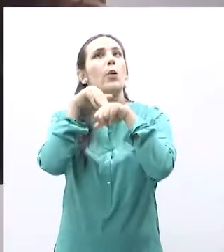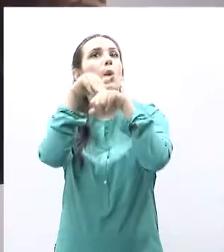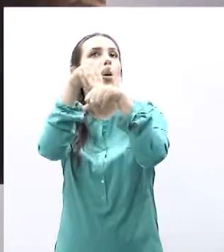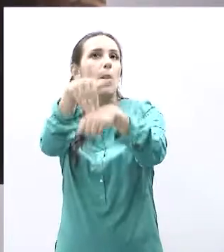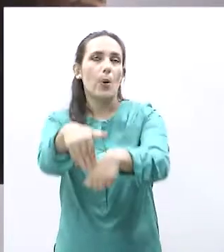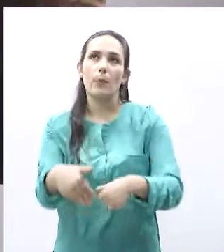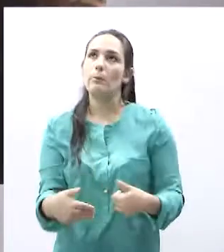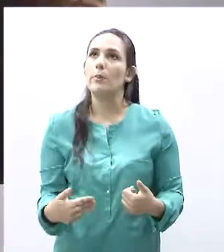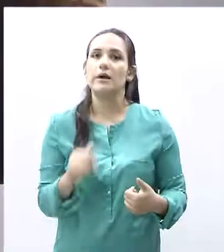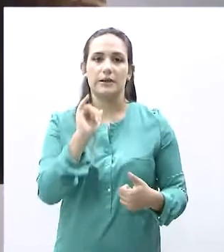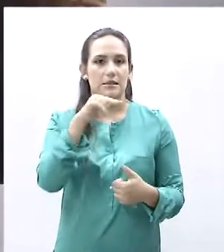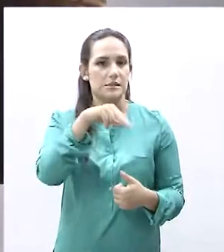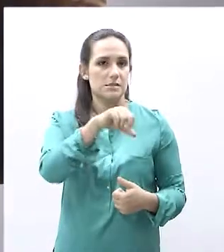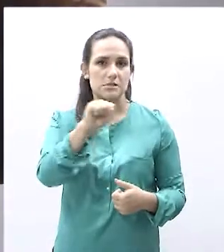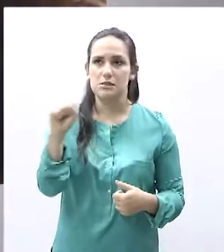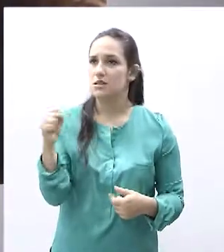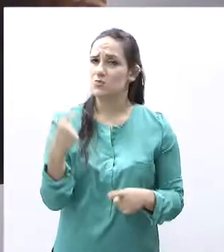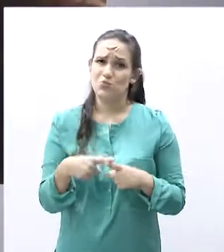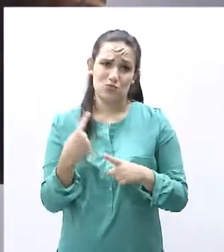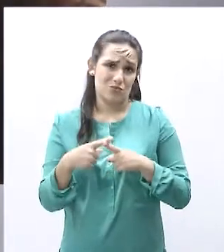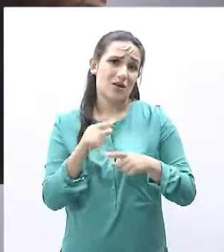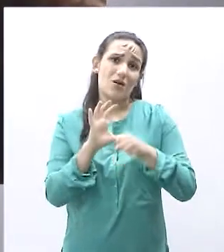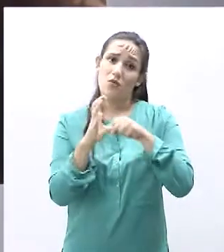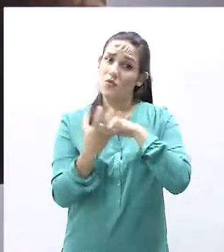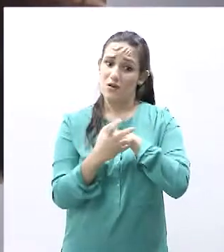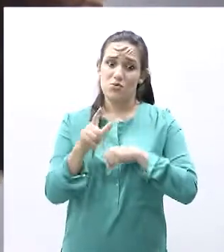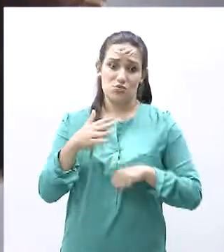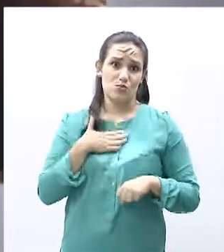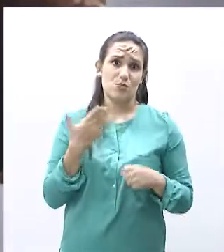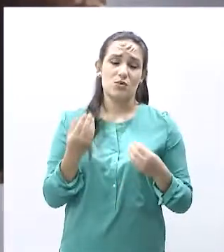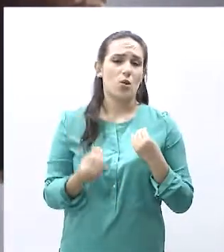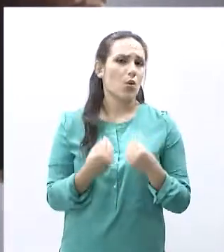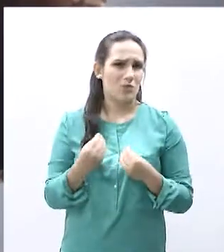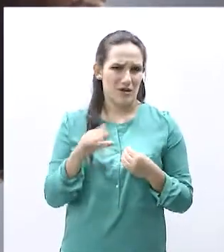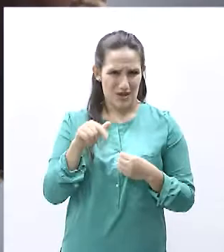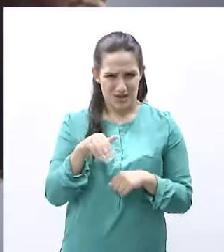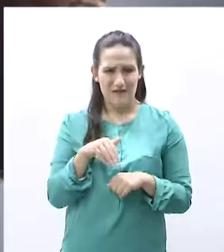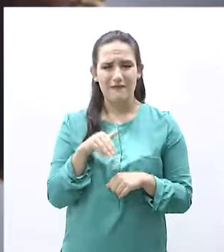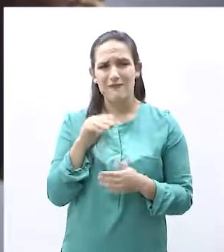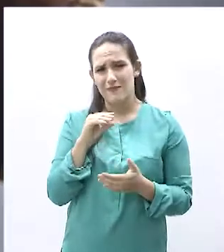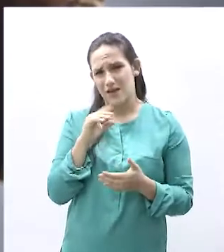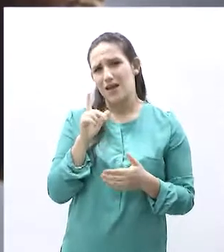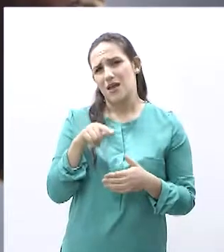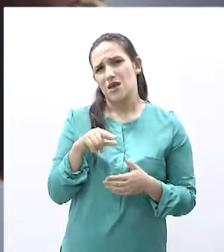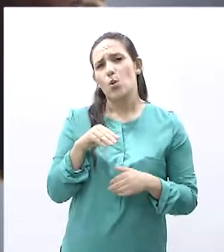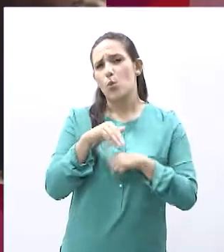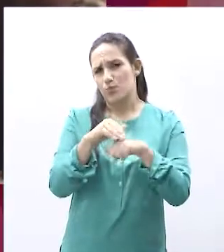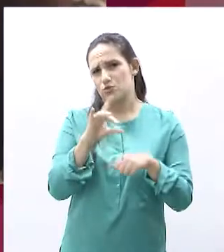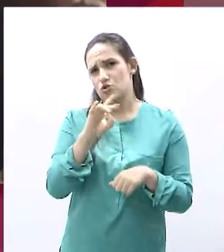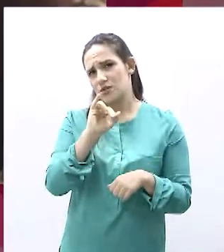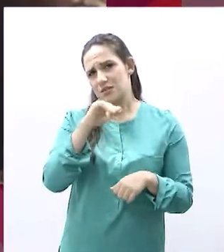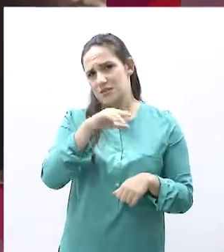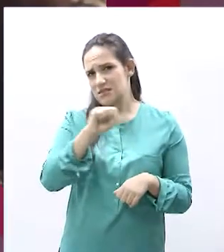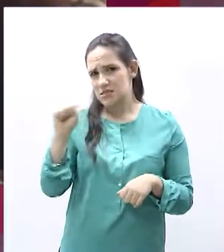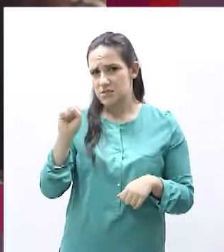INSS, porque, enfim, a pandemia pegou todo mundo de surpresa, mas essa desorganização, de certa forma,